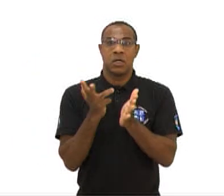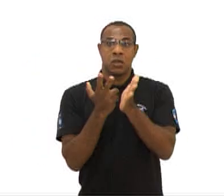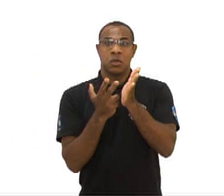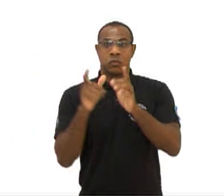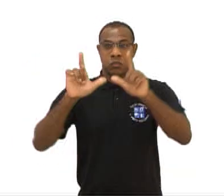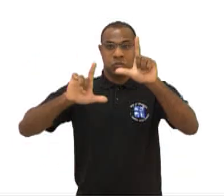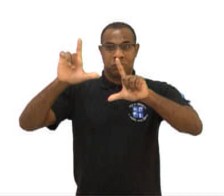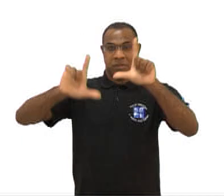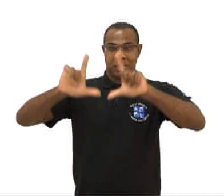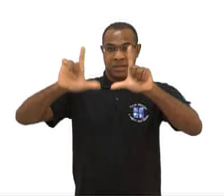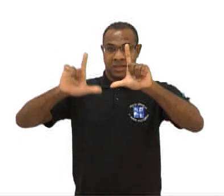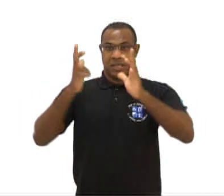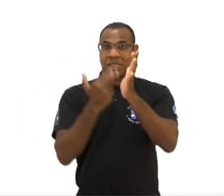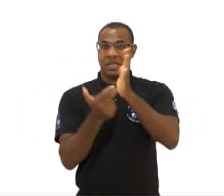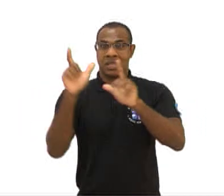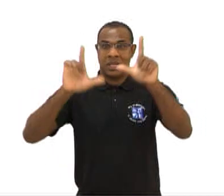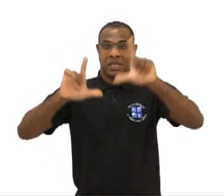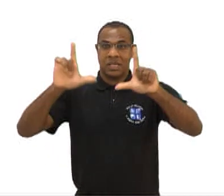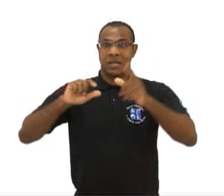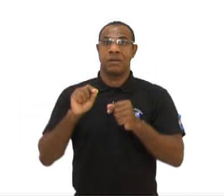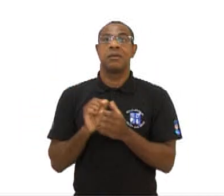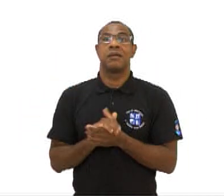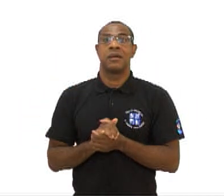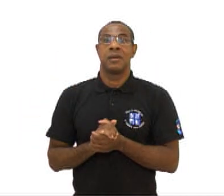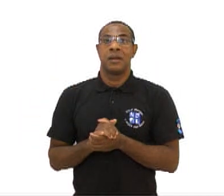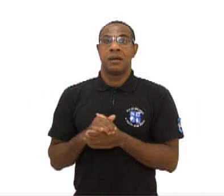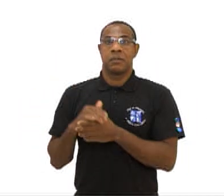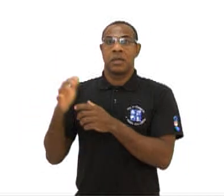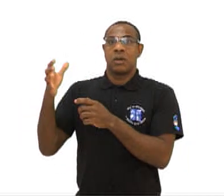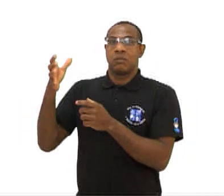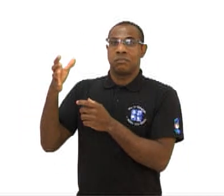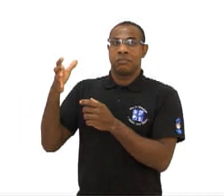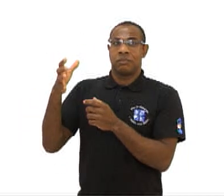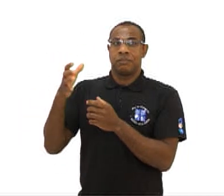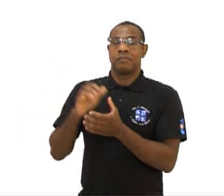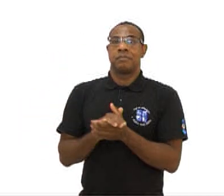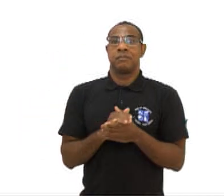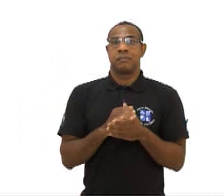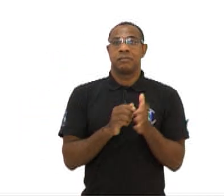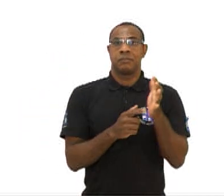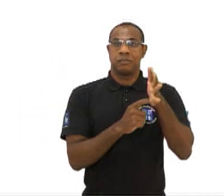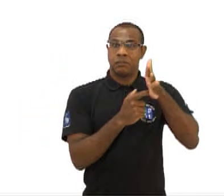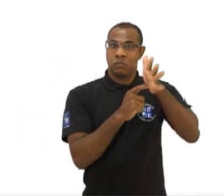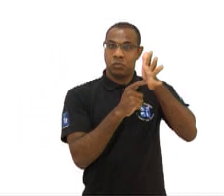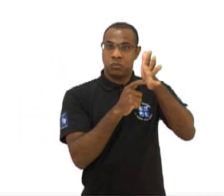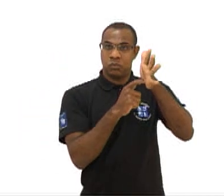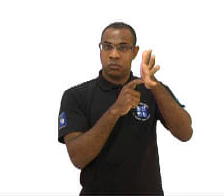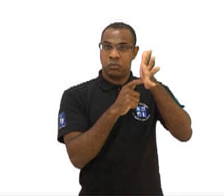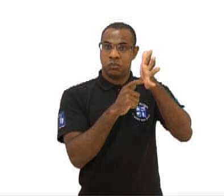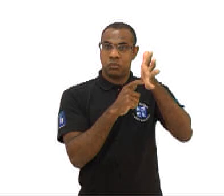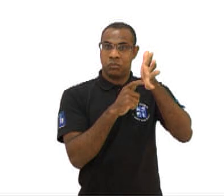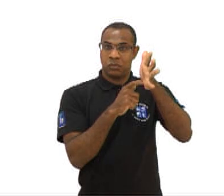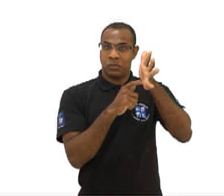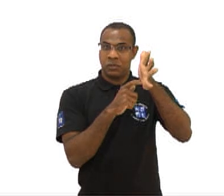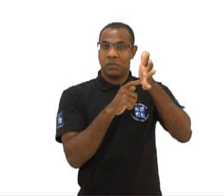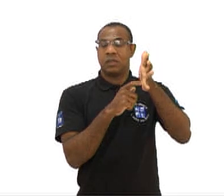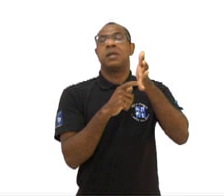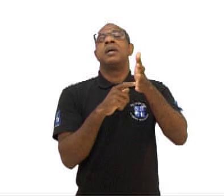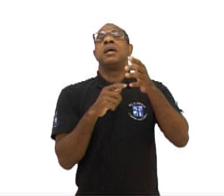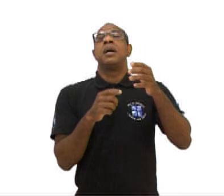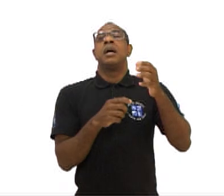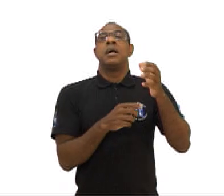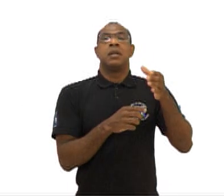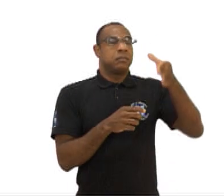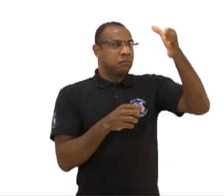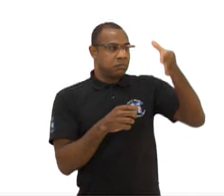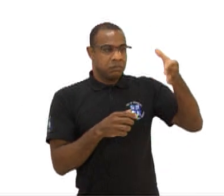animados, pois a ventoinha está direcionada para a vela, né, como está representada aqui. Bem, gente,